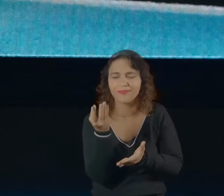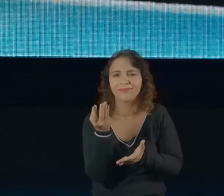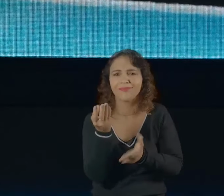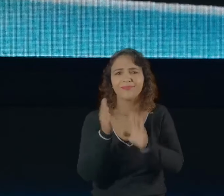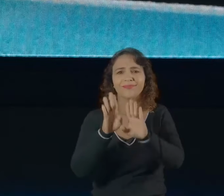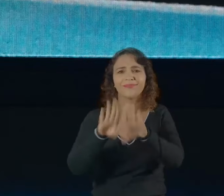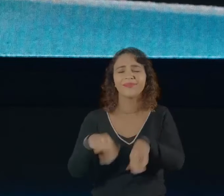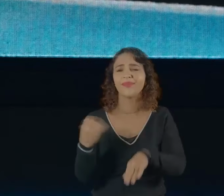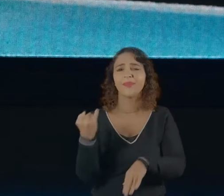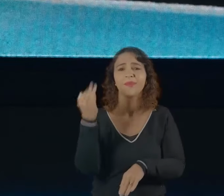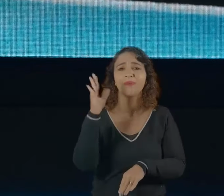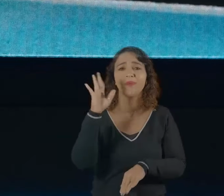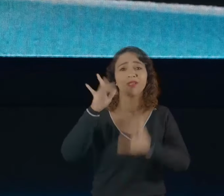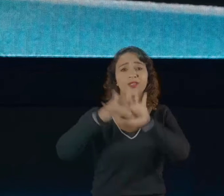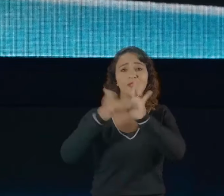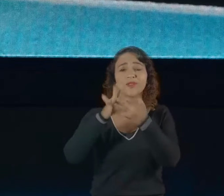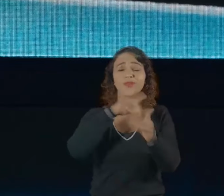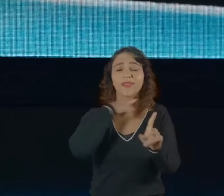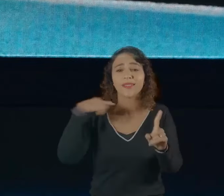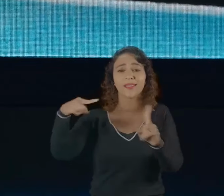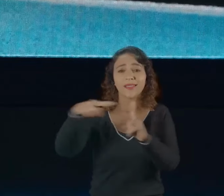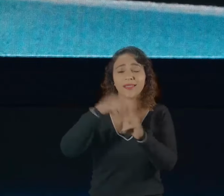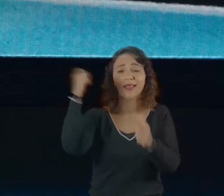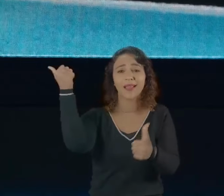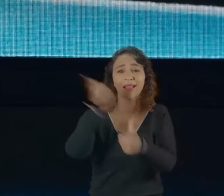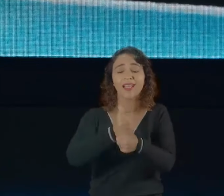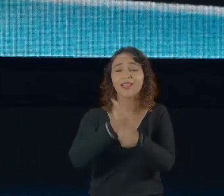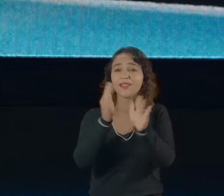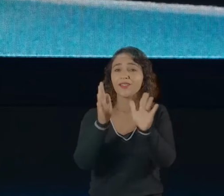porque Jesus morreu por todos eles.